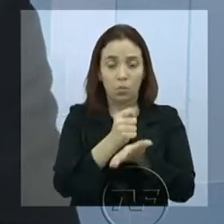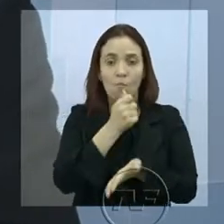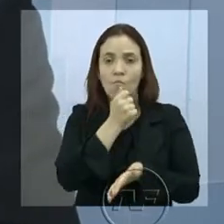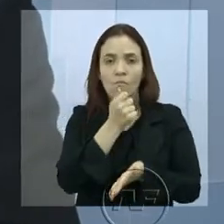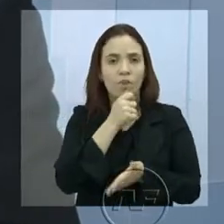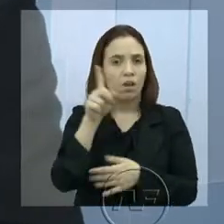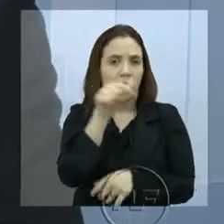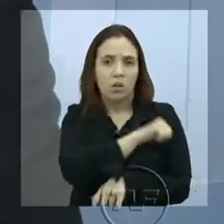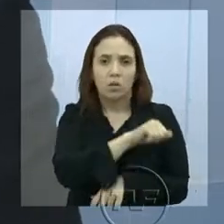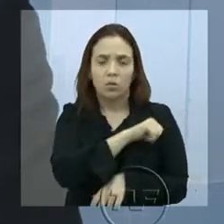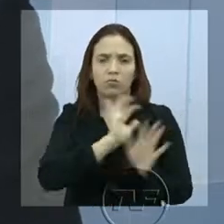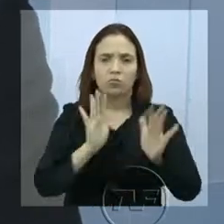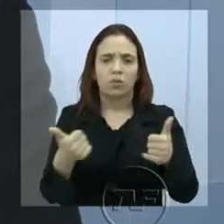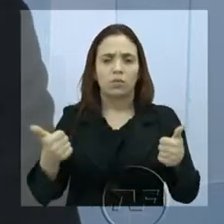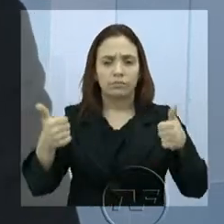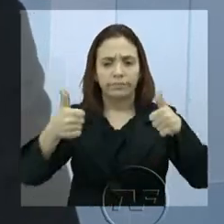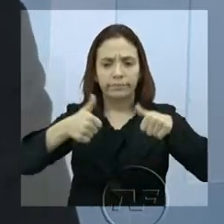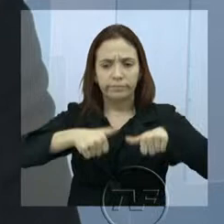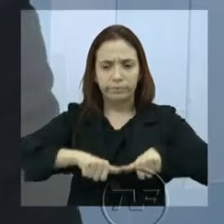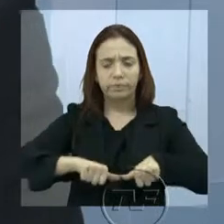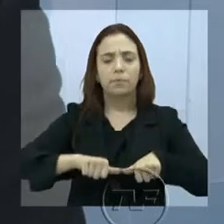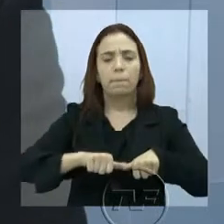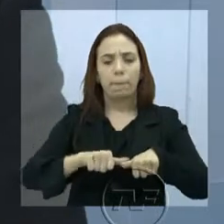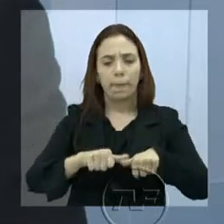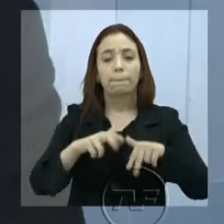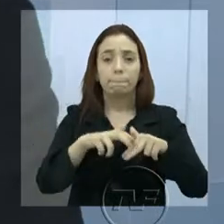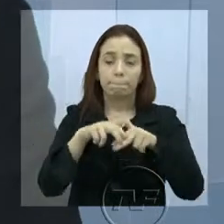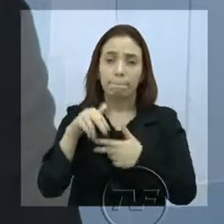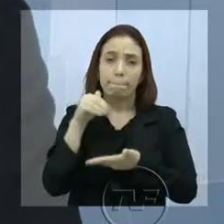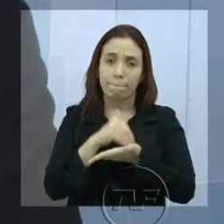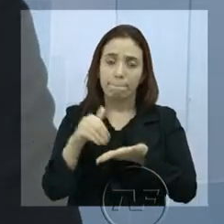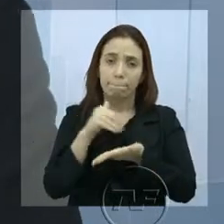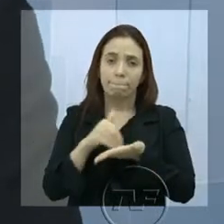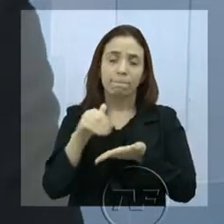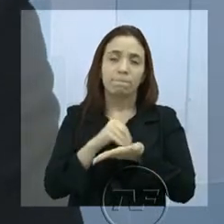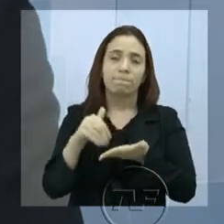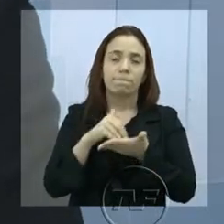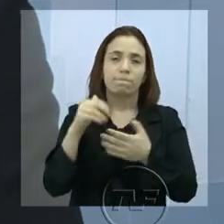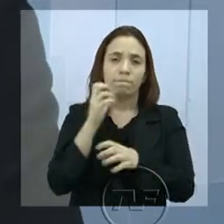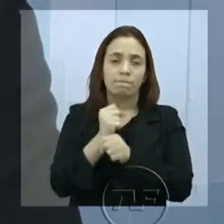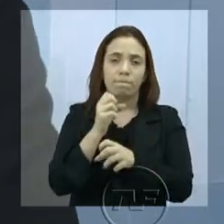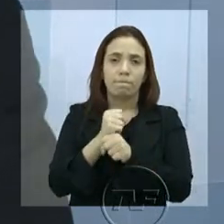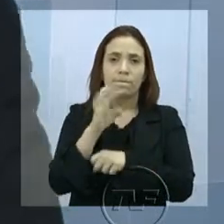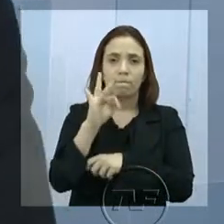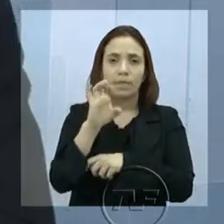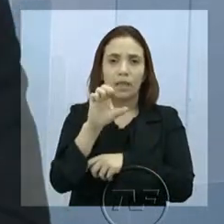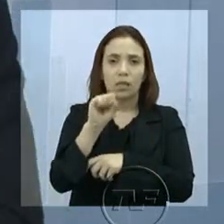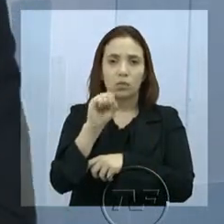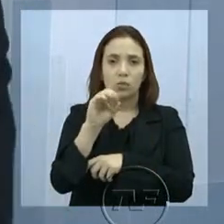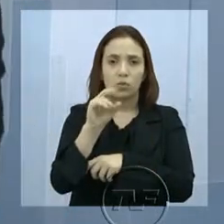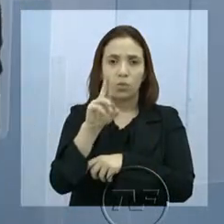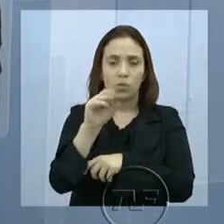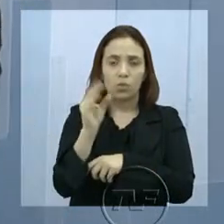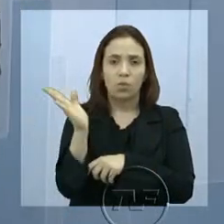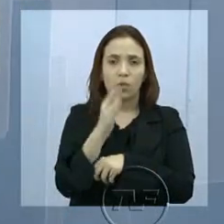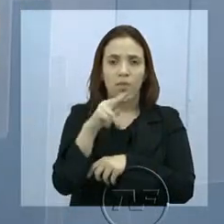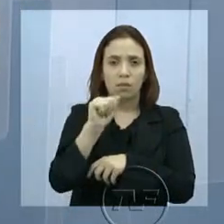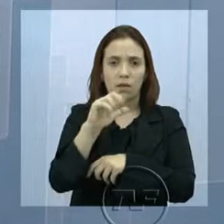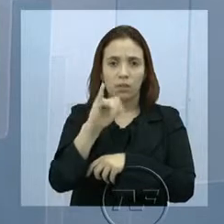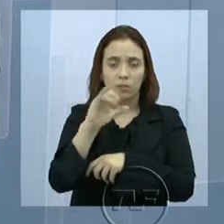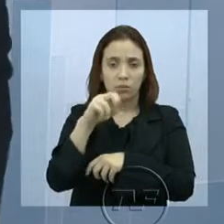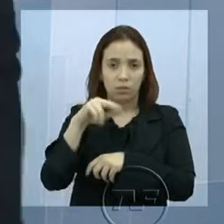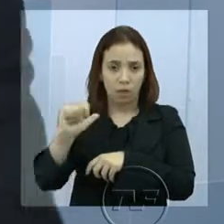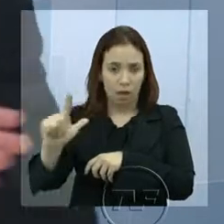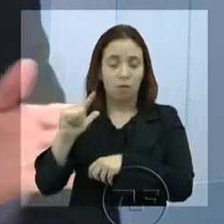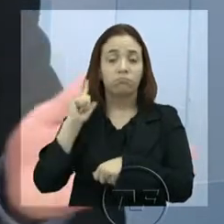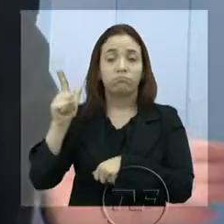estariam funcionando. E tudo isso passa pela Secretaria do Tesouro Nacional, na figura de Mansueto Almeida, que assumiu esse mesmo